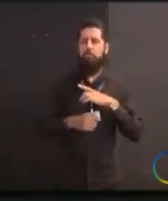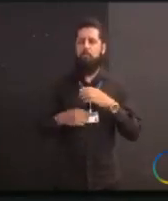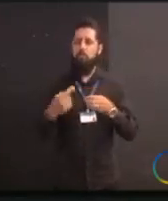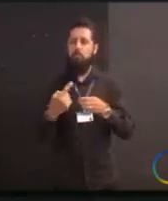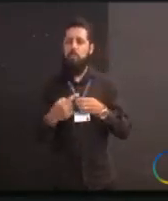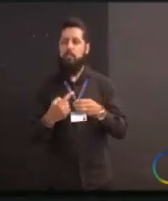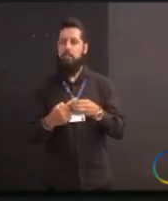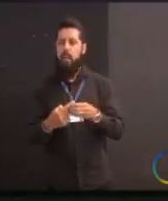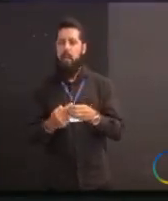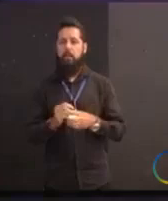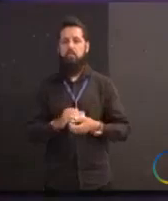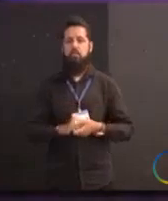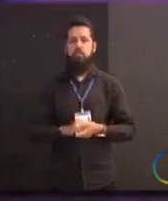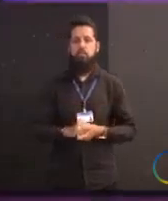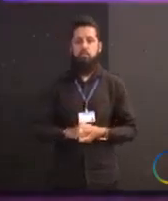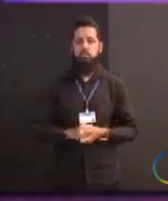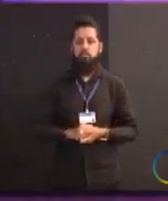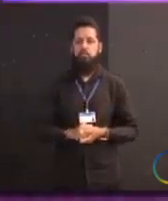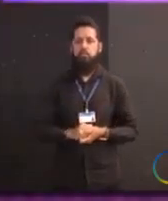Acompanhemos.